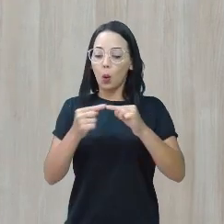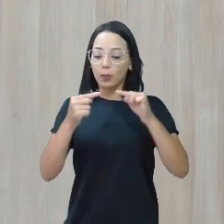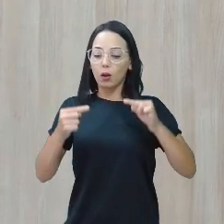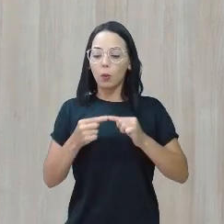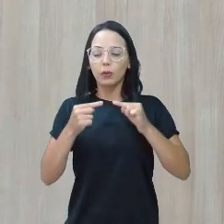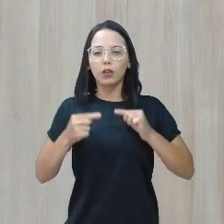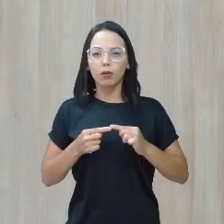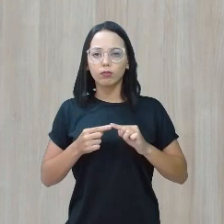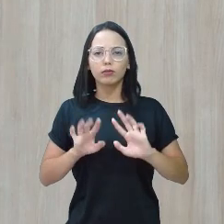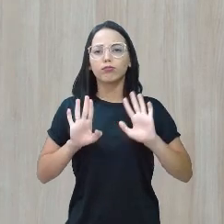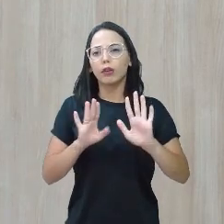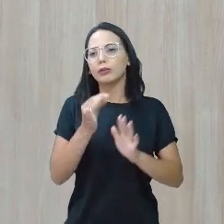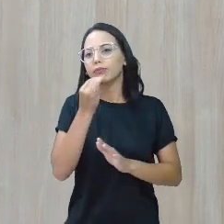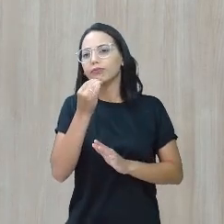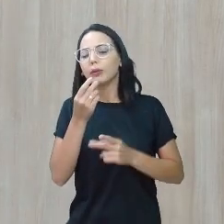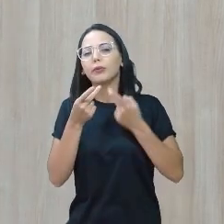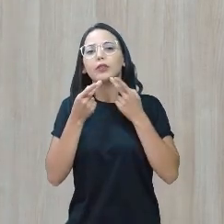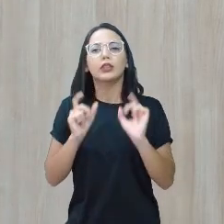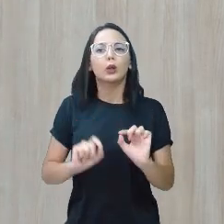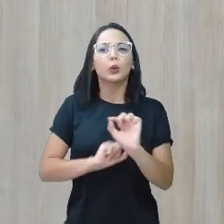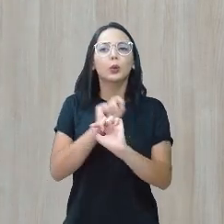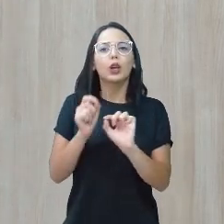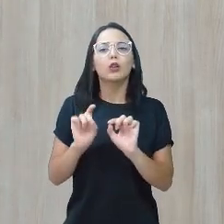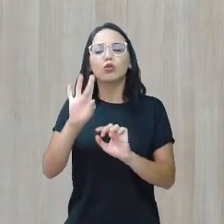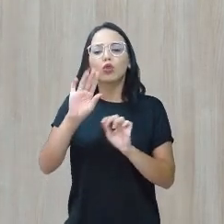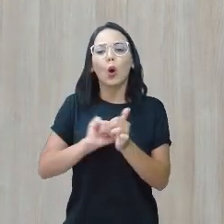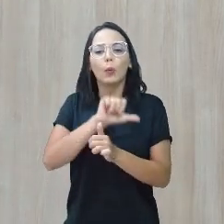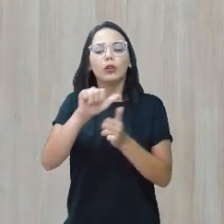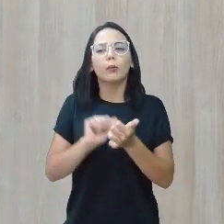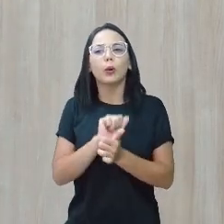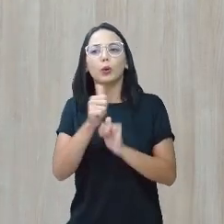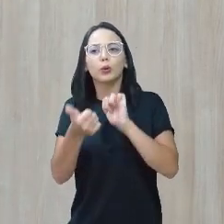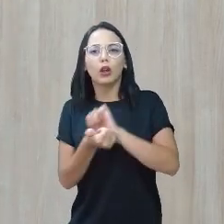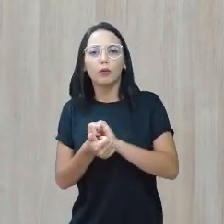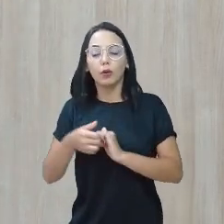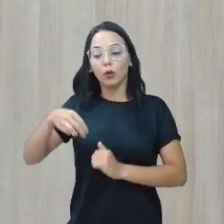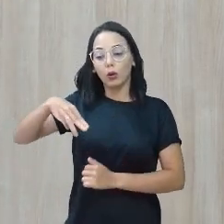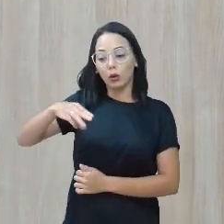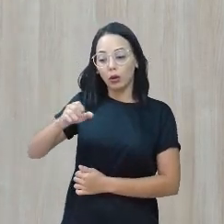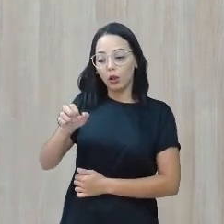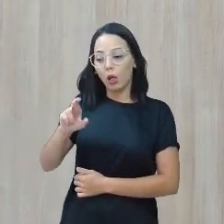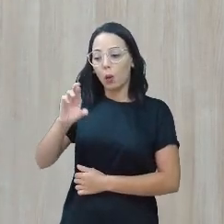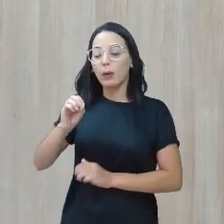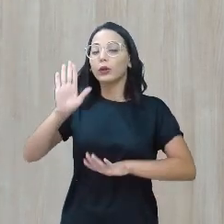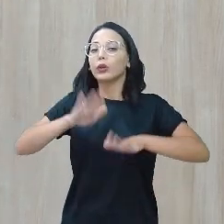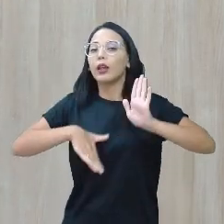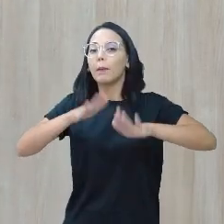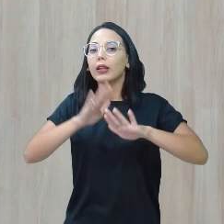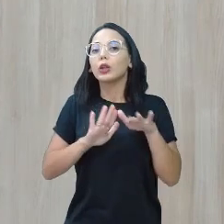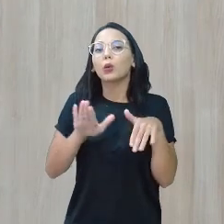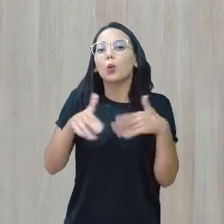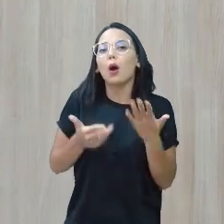Mas basicamente a gente está fazendo o quê? Transformando o metro, dependendo da unidade que eu